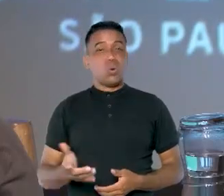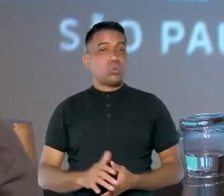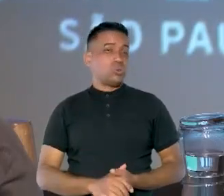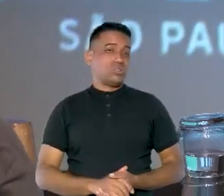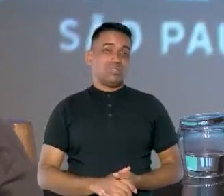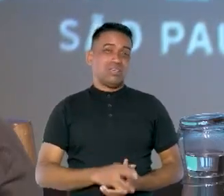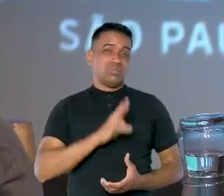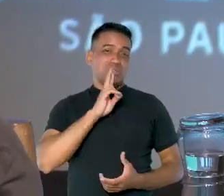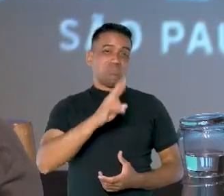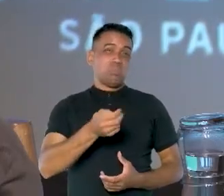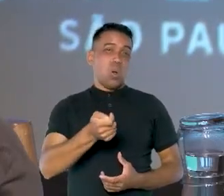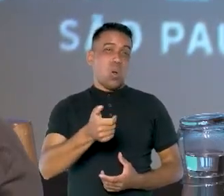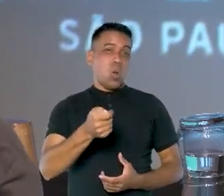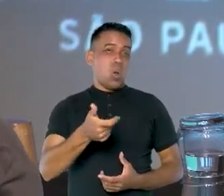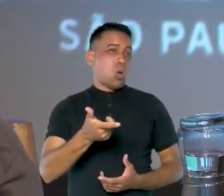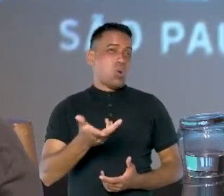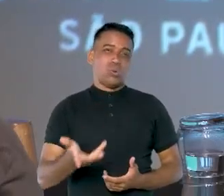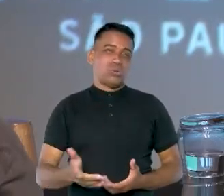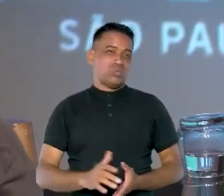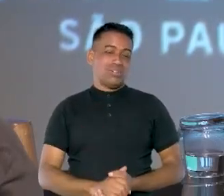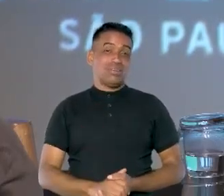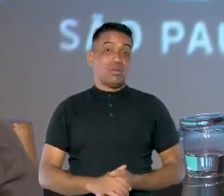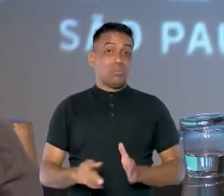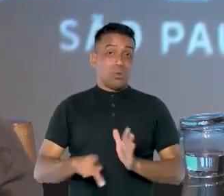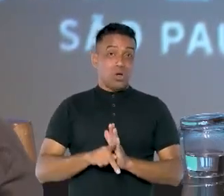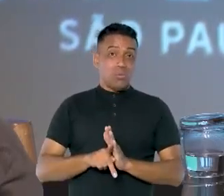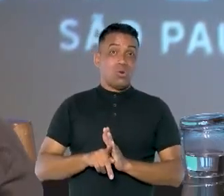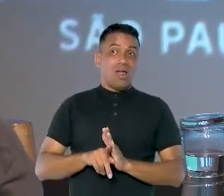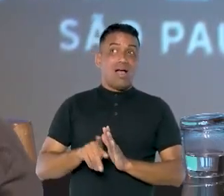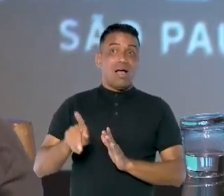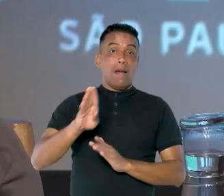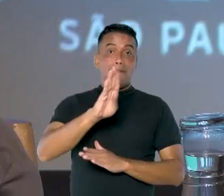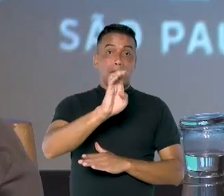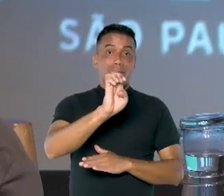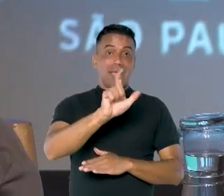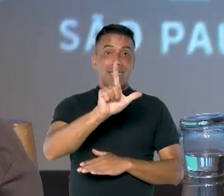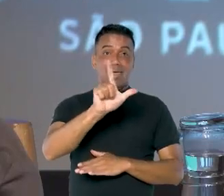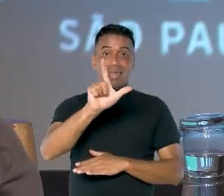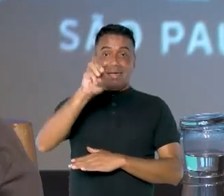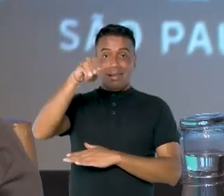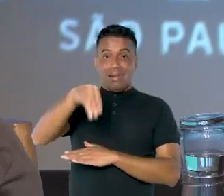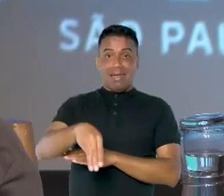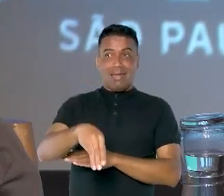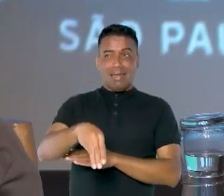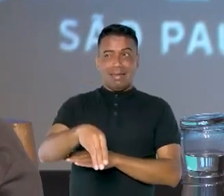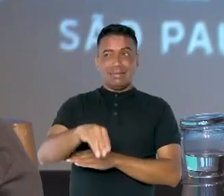interessantes. E, no caso de Belém, especificamente, está havendo uma coisa que me